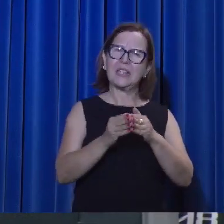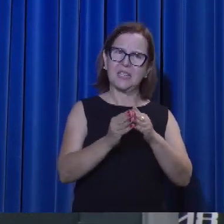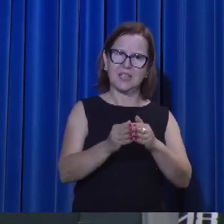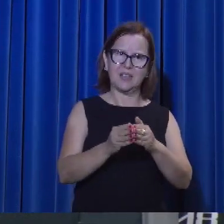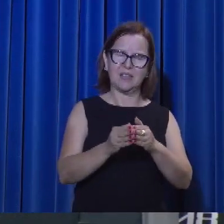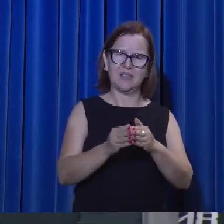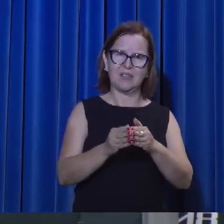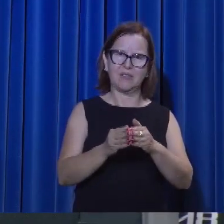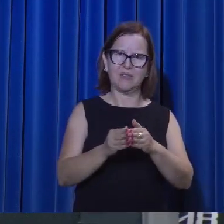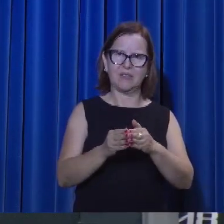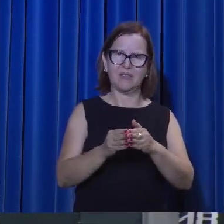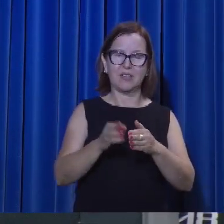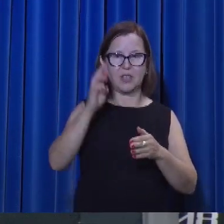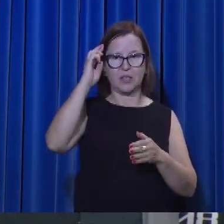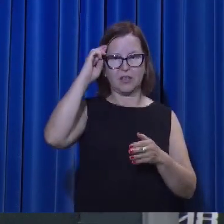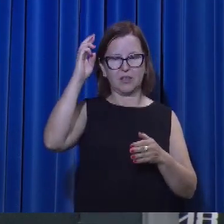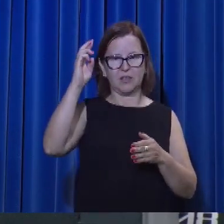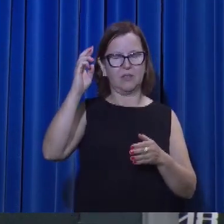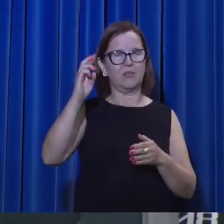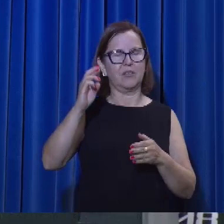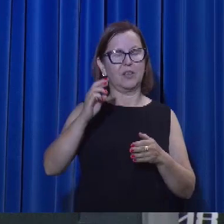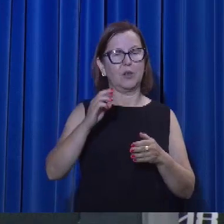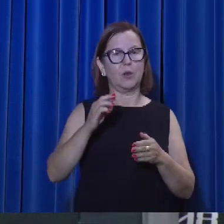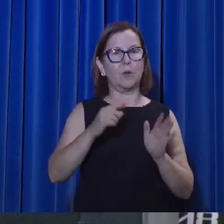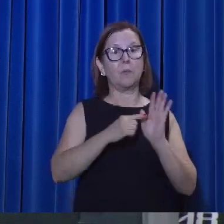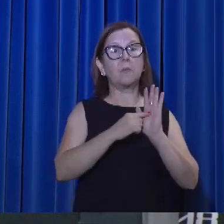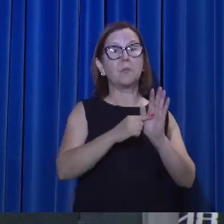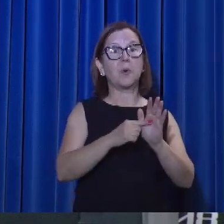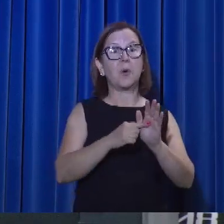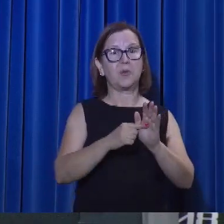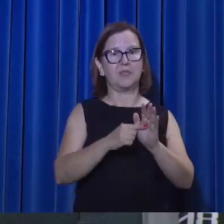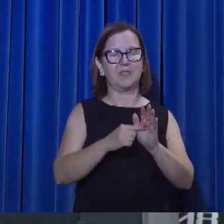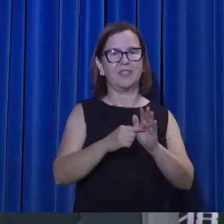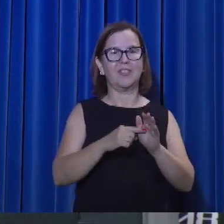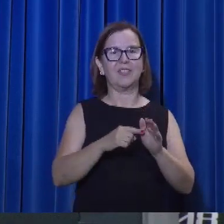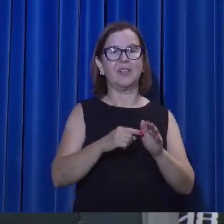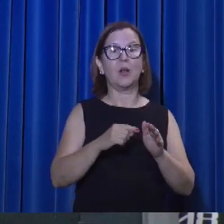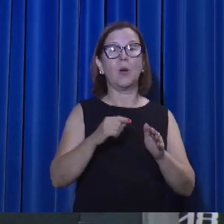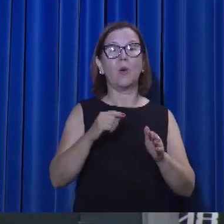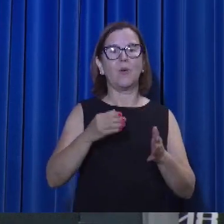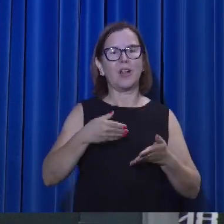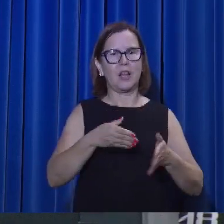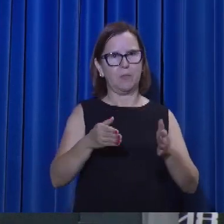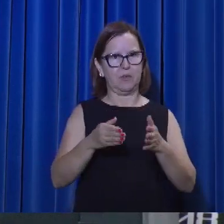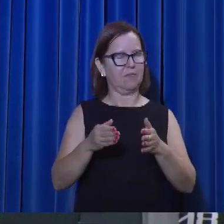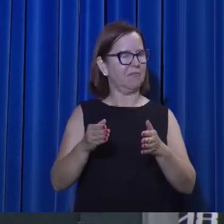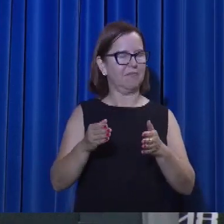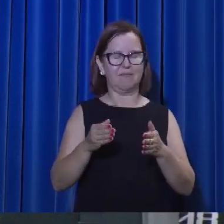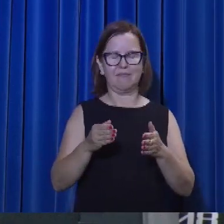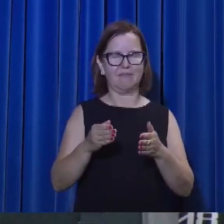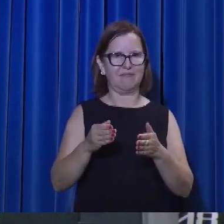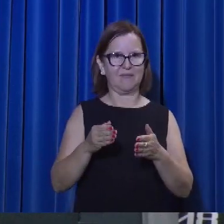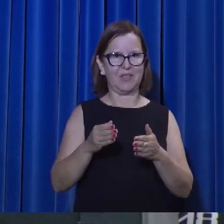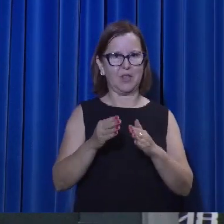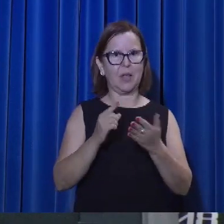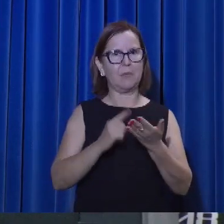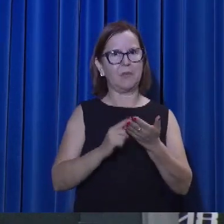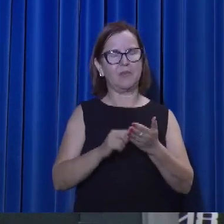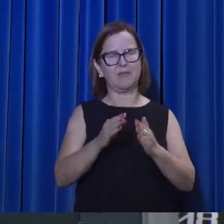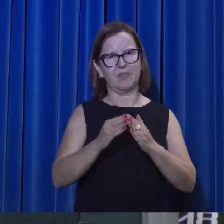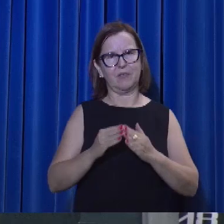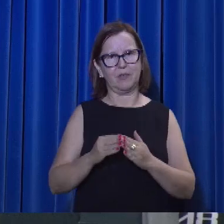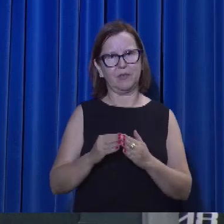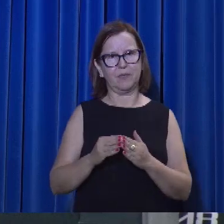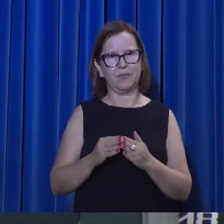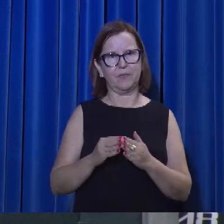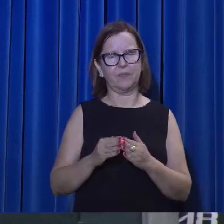ficou sentado, mostrando à multidão qual o caminho, por acaso era dele? Não, era emprestado. E o quarto onde ceou